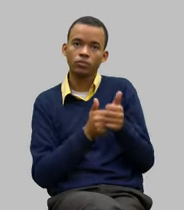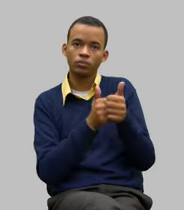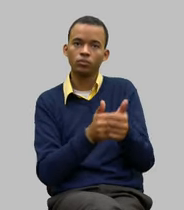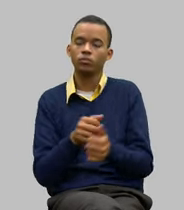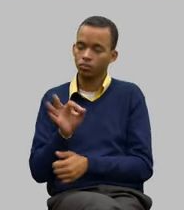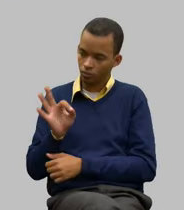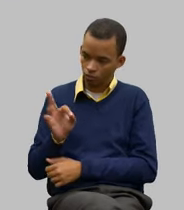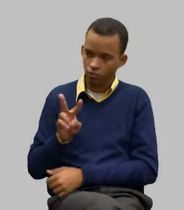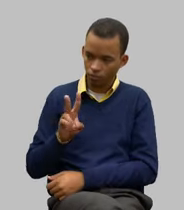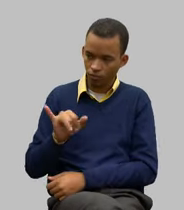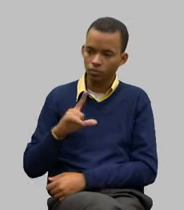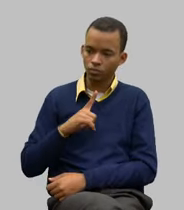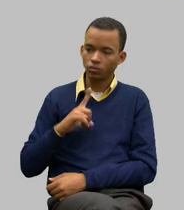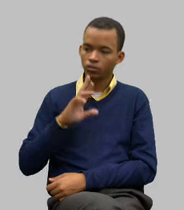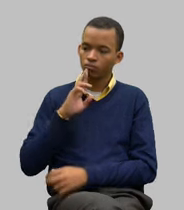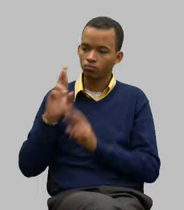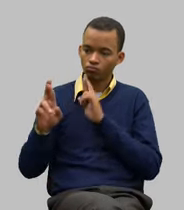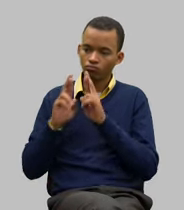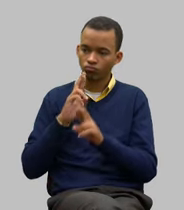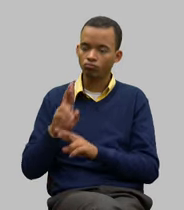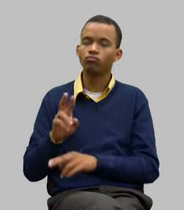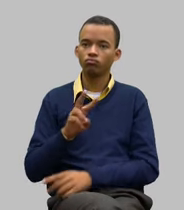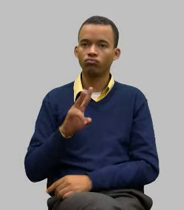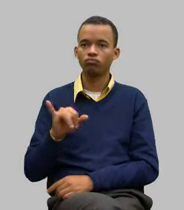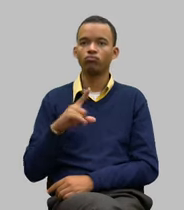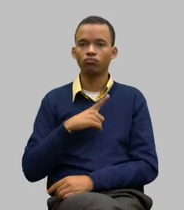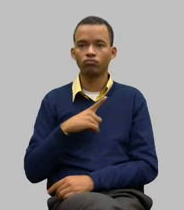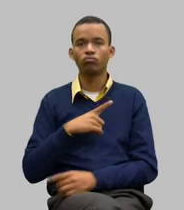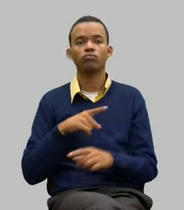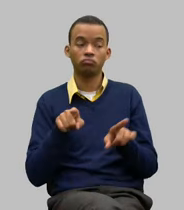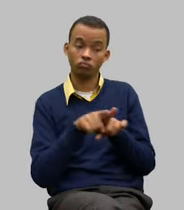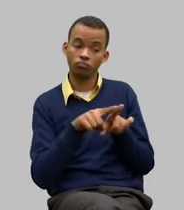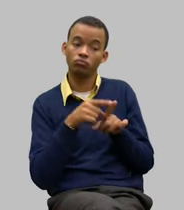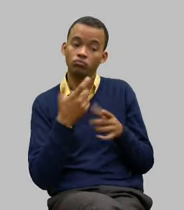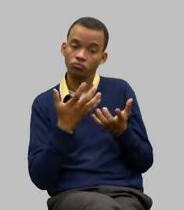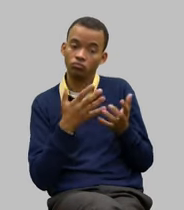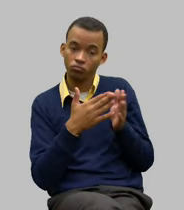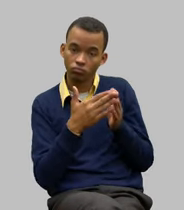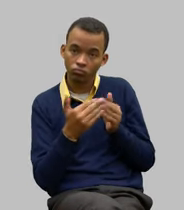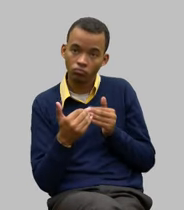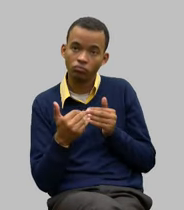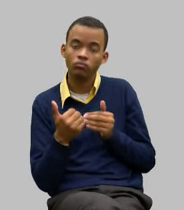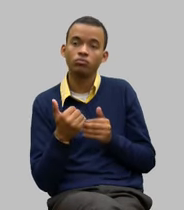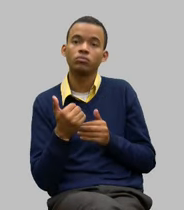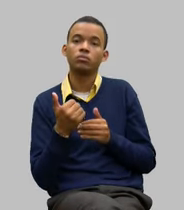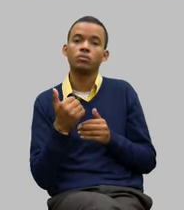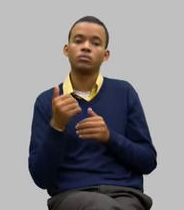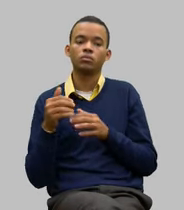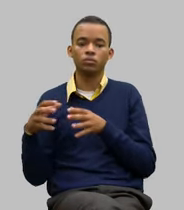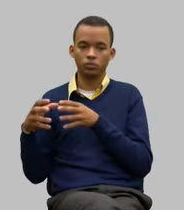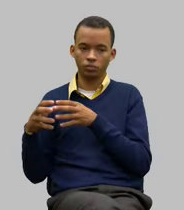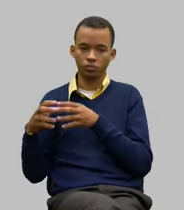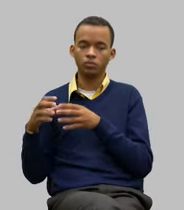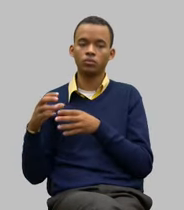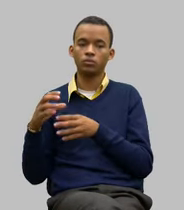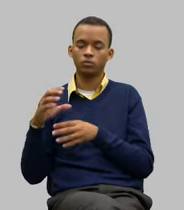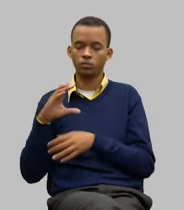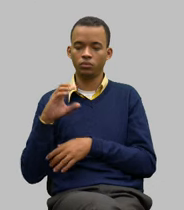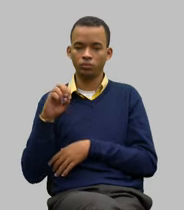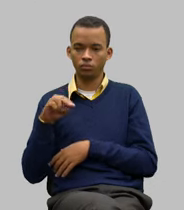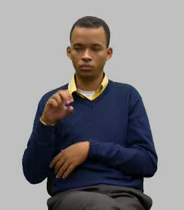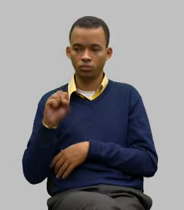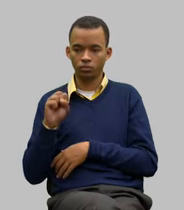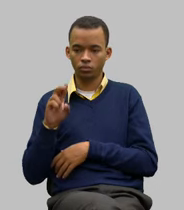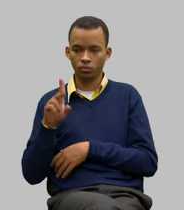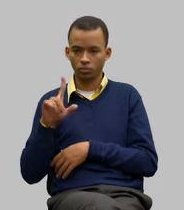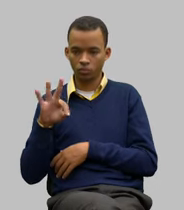senhor vai receber todas as respostas eu vezes Serv vou pedir eu vou pedir aqui a a consultoria que depois vou passar para eles aqui